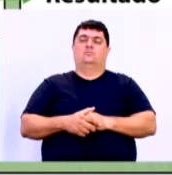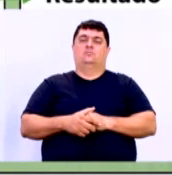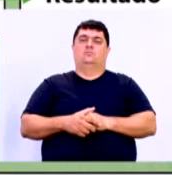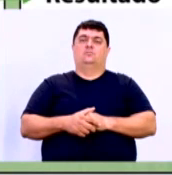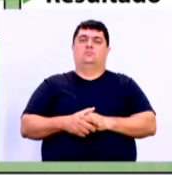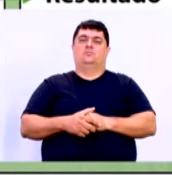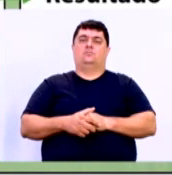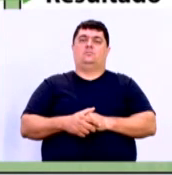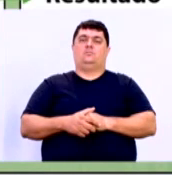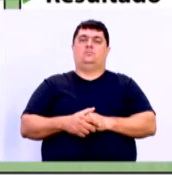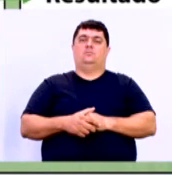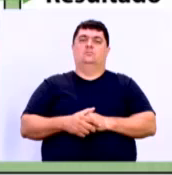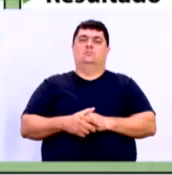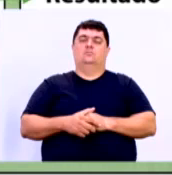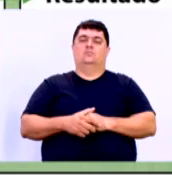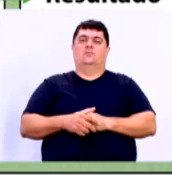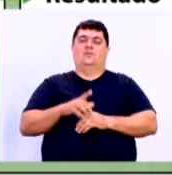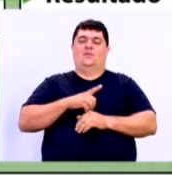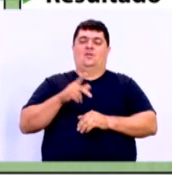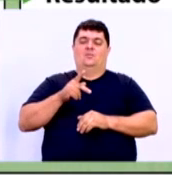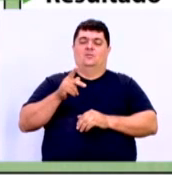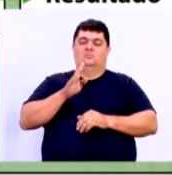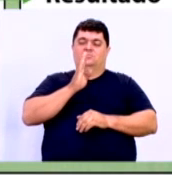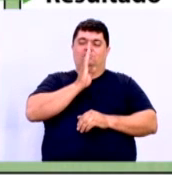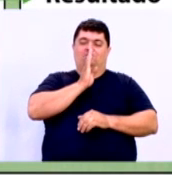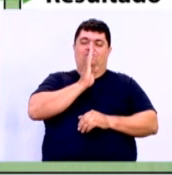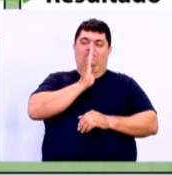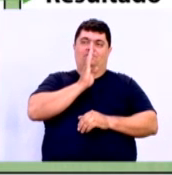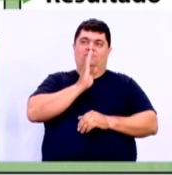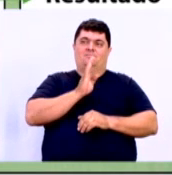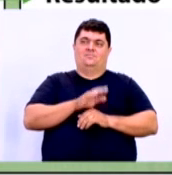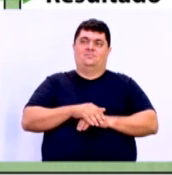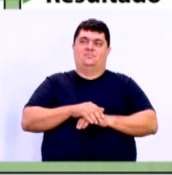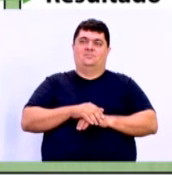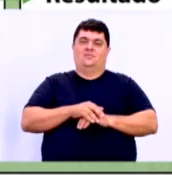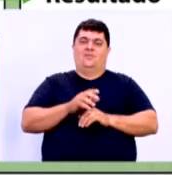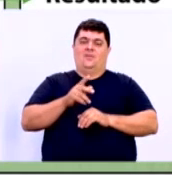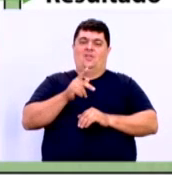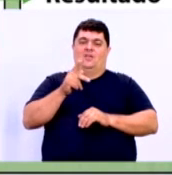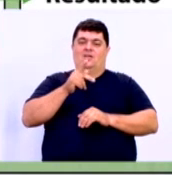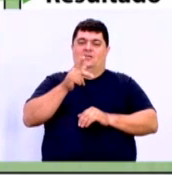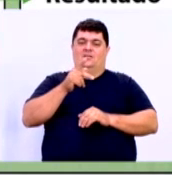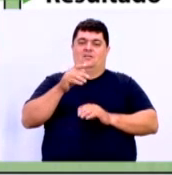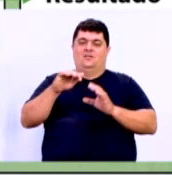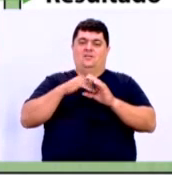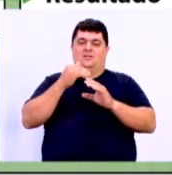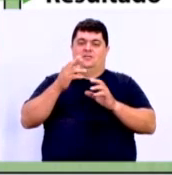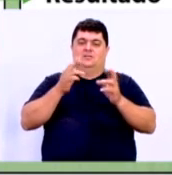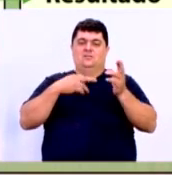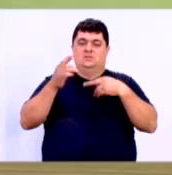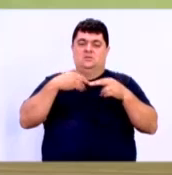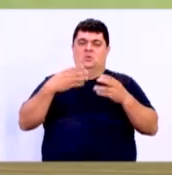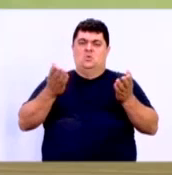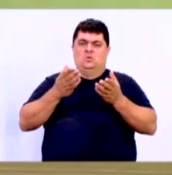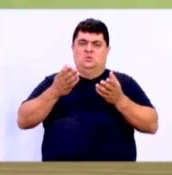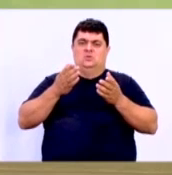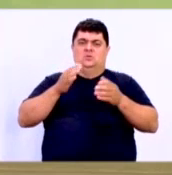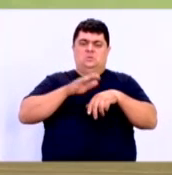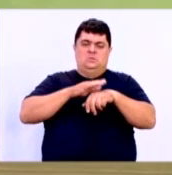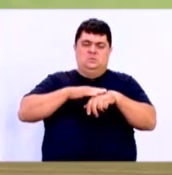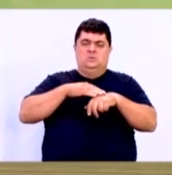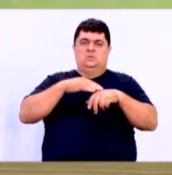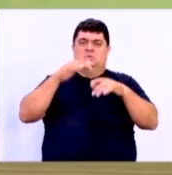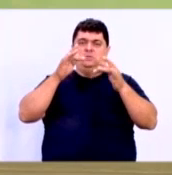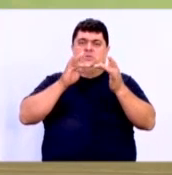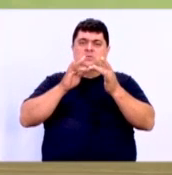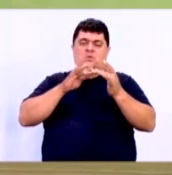Ô, professor Ivan, estou deixando o senhor quietinho aí, né? Professor, estão respondendo aqui o chat, hoje está bem participativo, hein? O pessoal está gostando